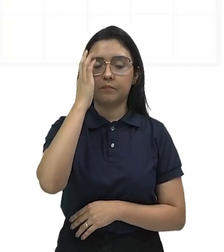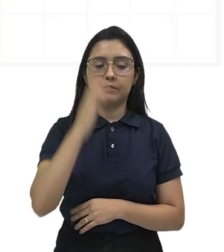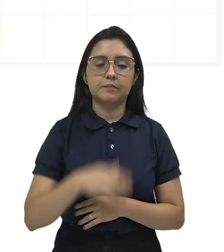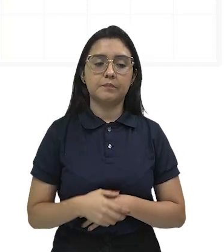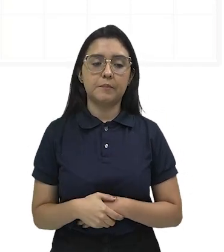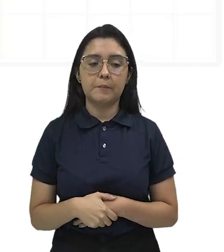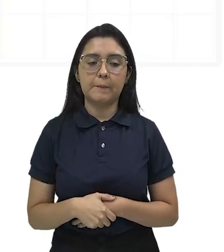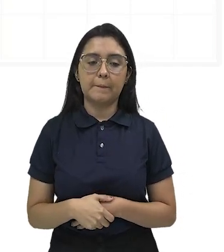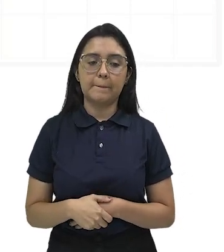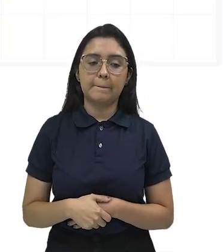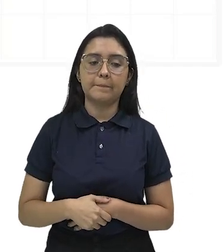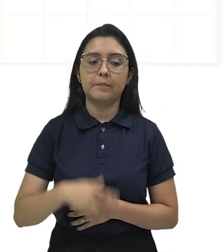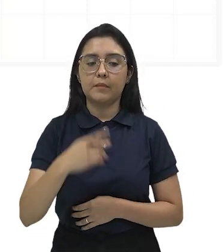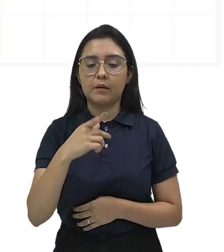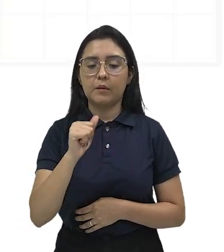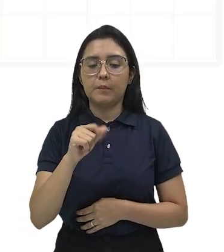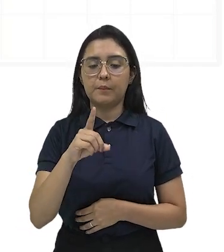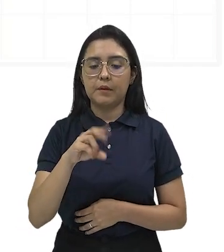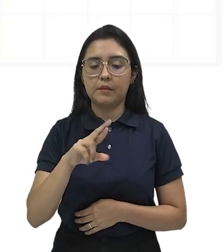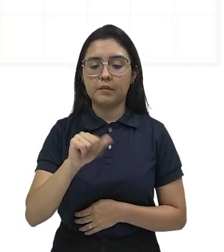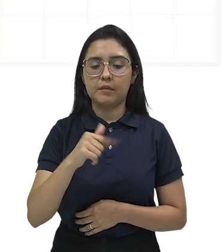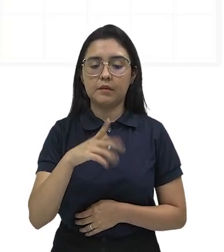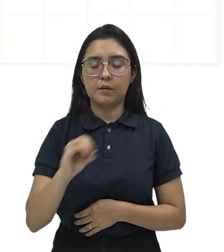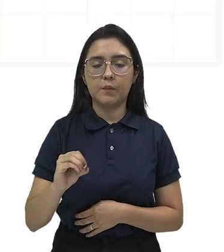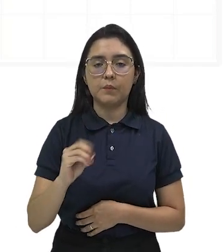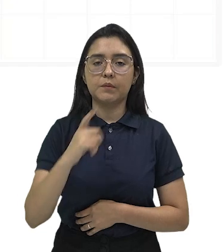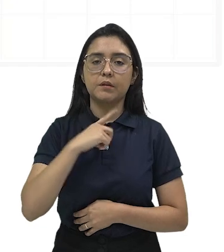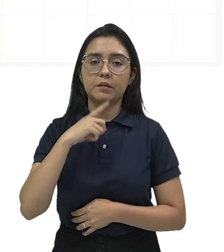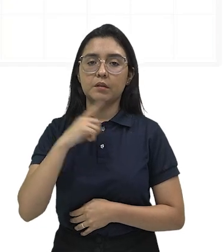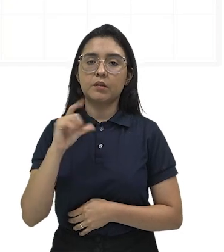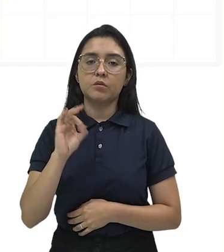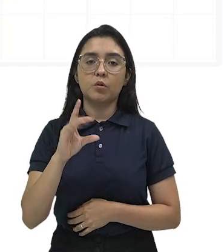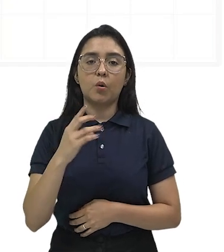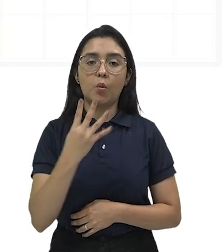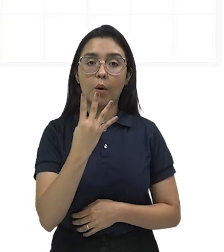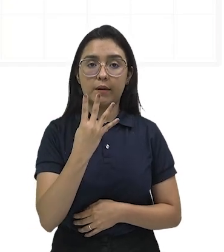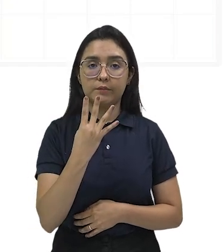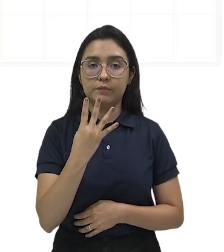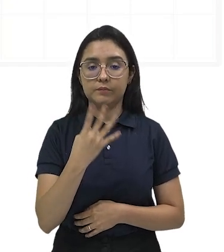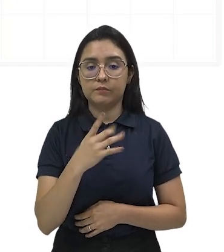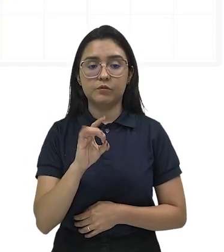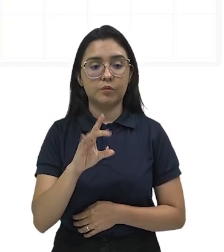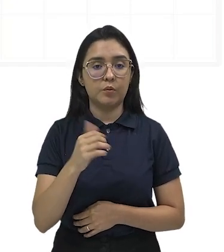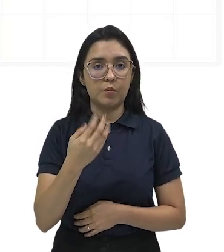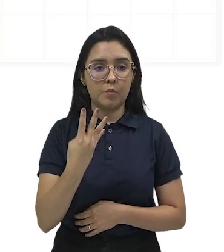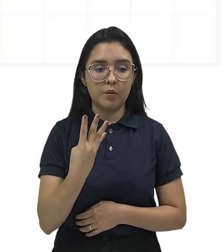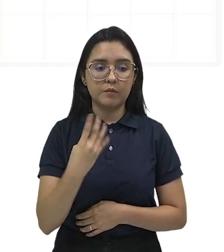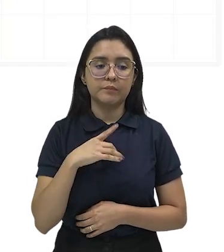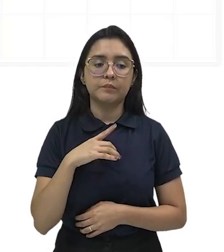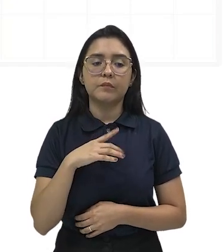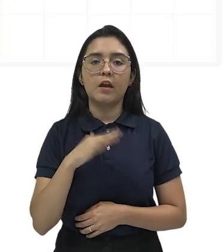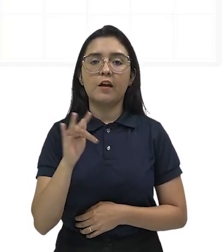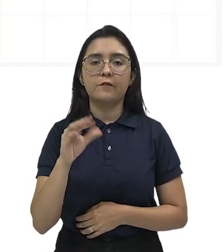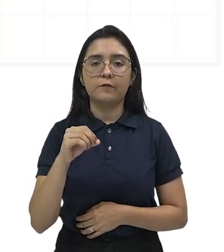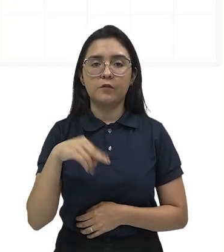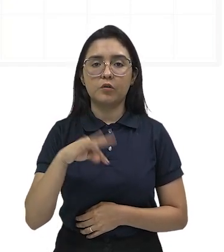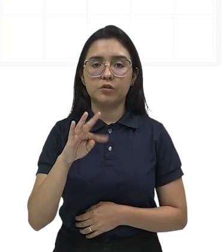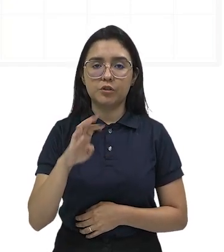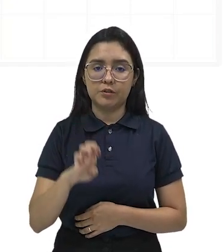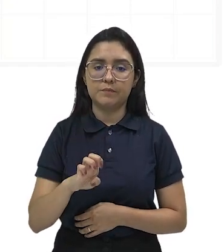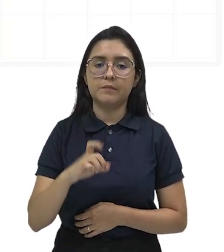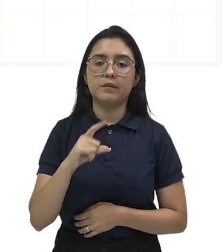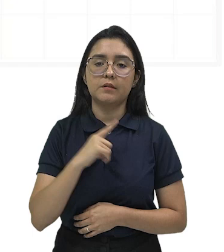Em relação ao padrão, eu só tenho 4 padrões. Em relação à